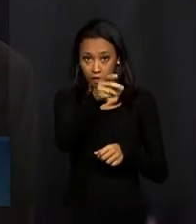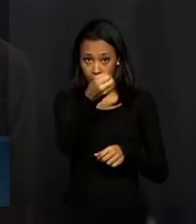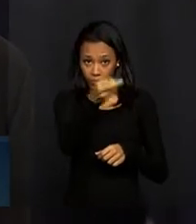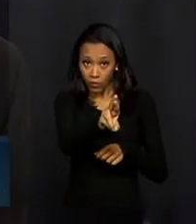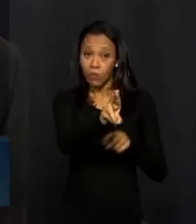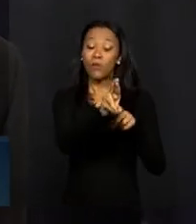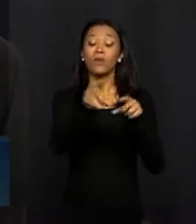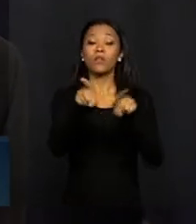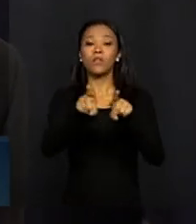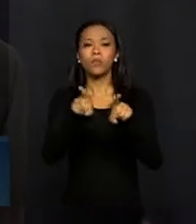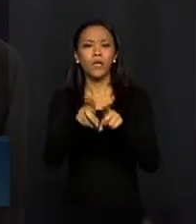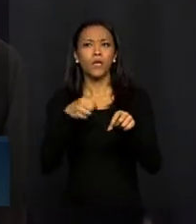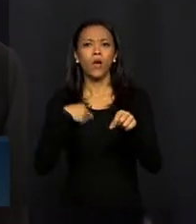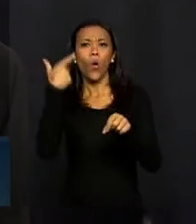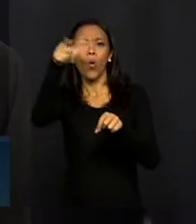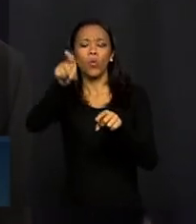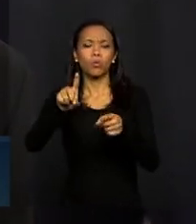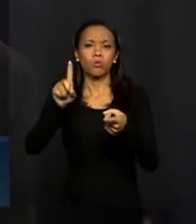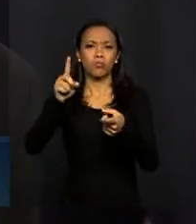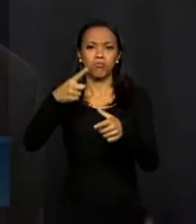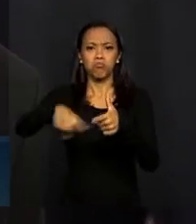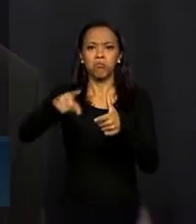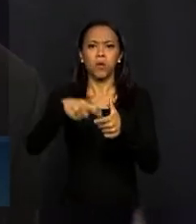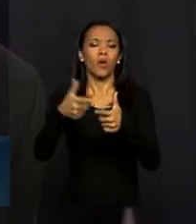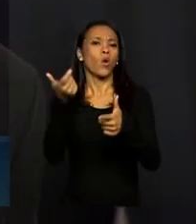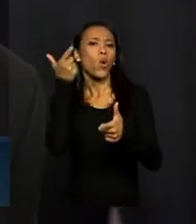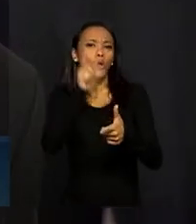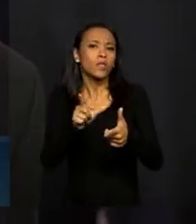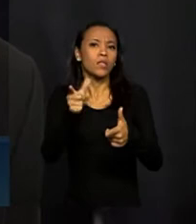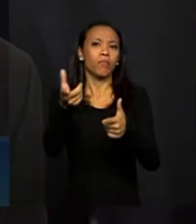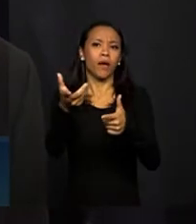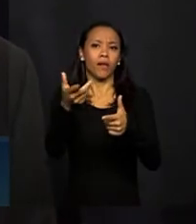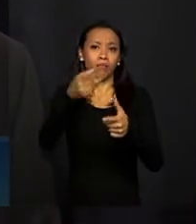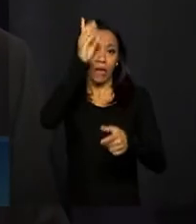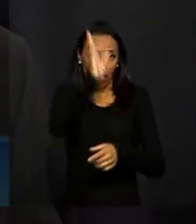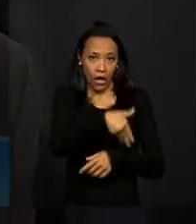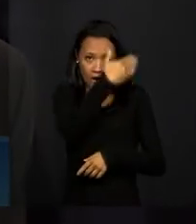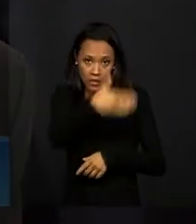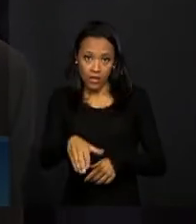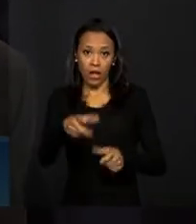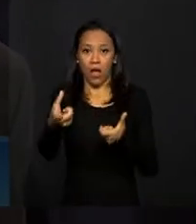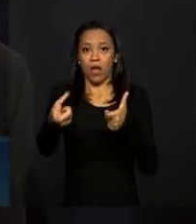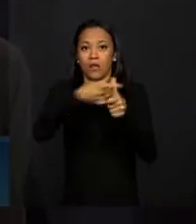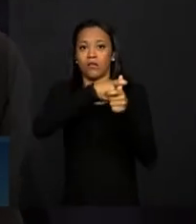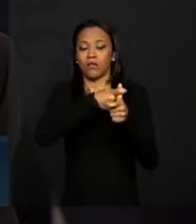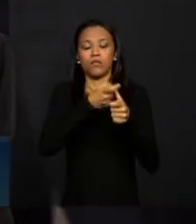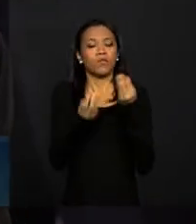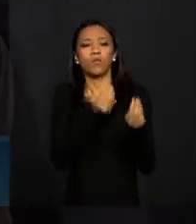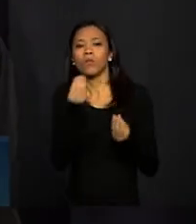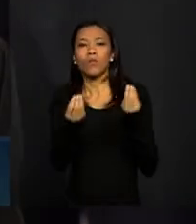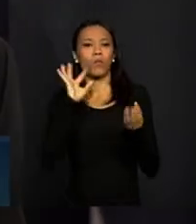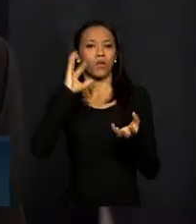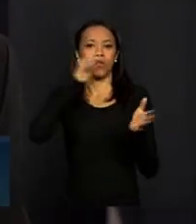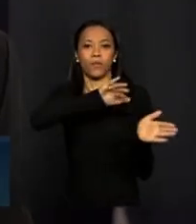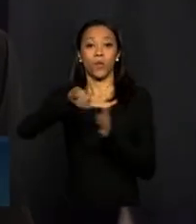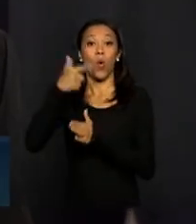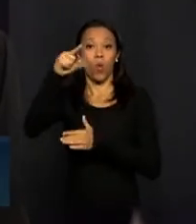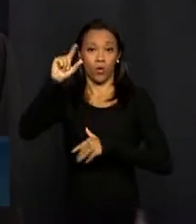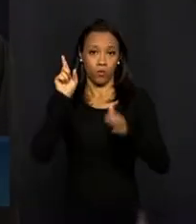pedindo, conseguindo uma liminar na justiça para suspender o pagamento de dívidas. E se o senhor me permitir mais uma pergunta também em relação ao